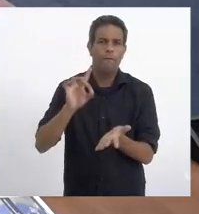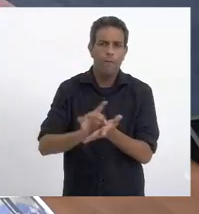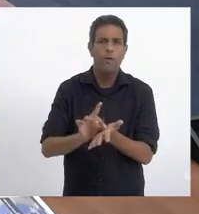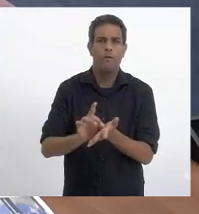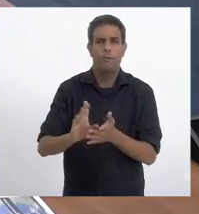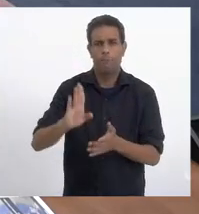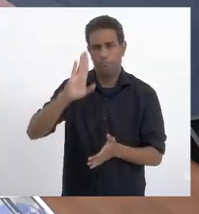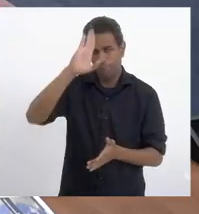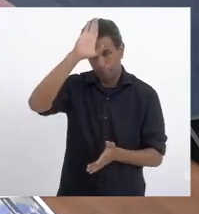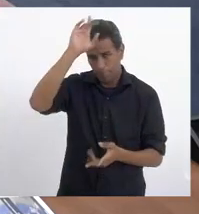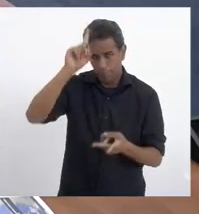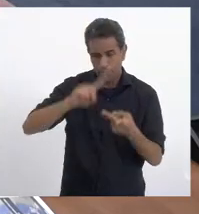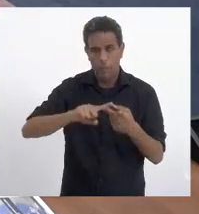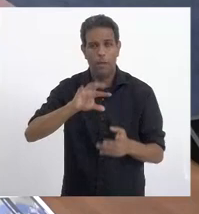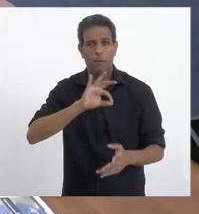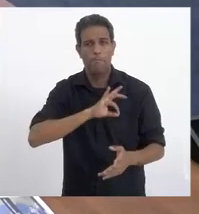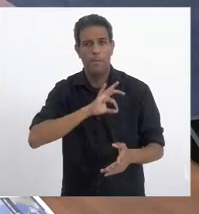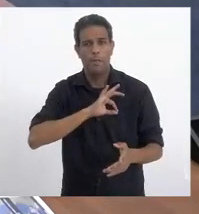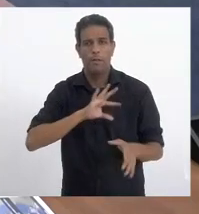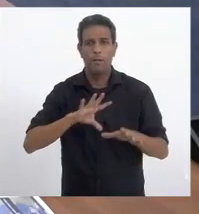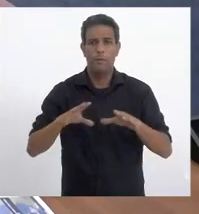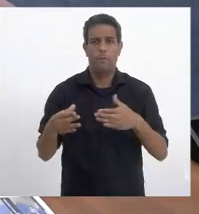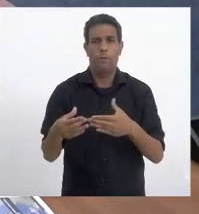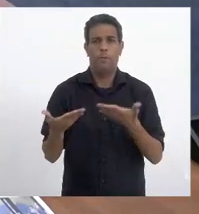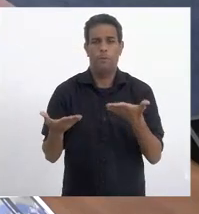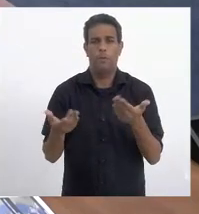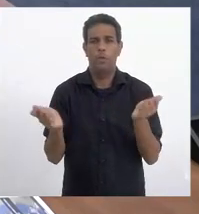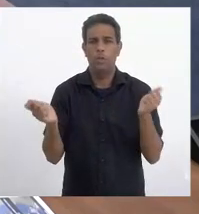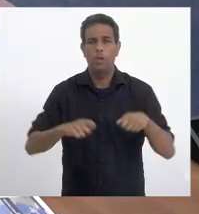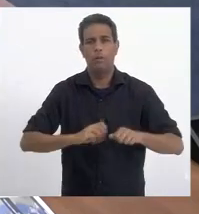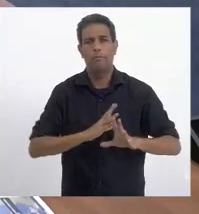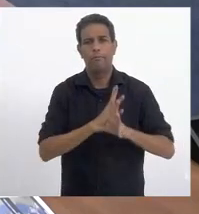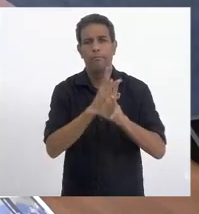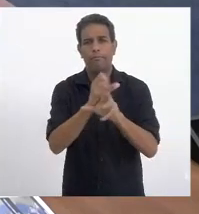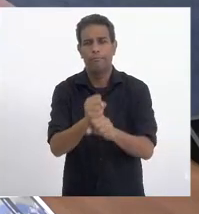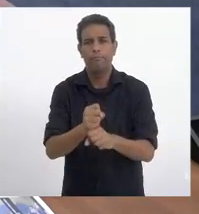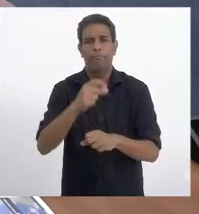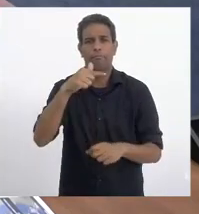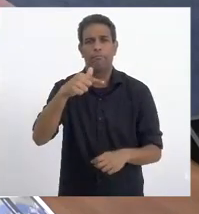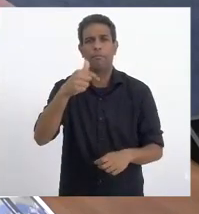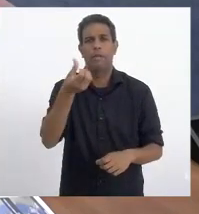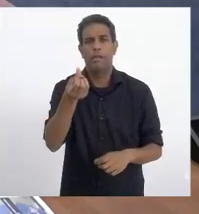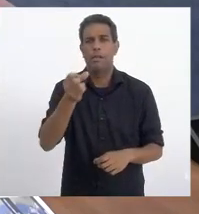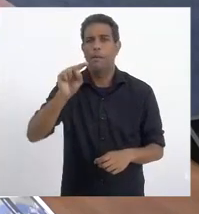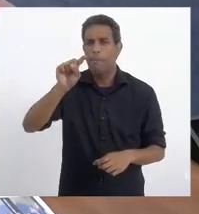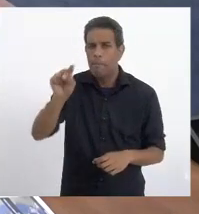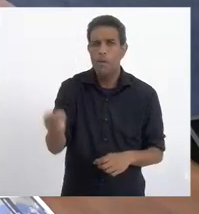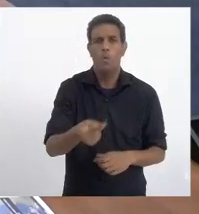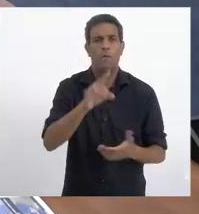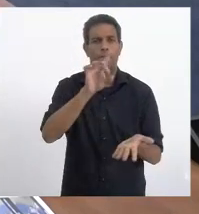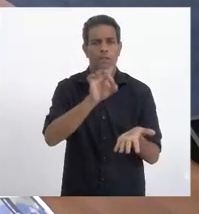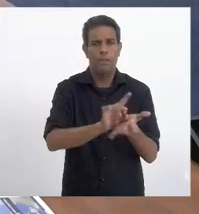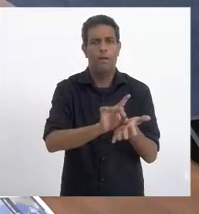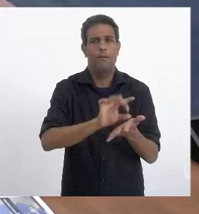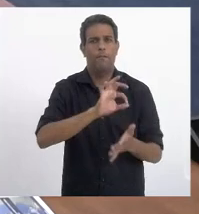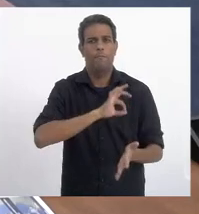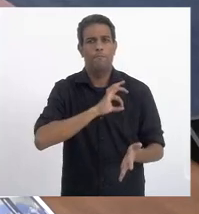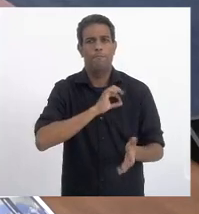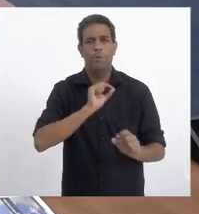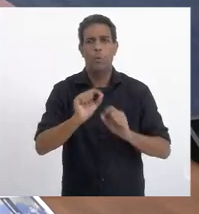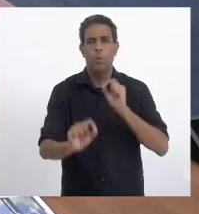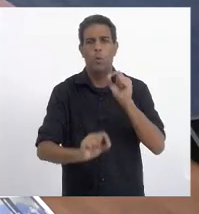do Corpo de Bombeiros e da Polícia Militar totalizando 76 mil oficiais e